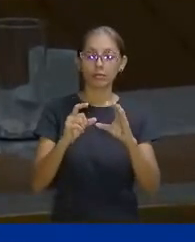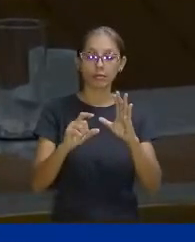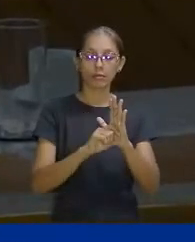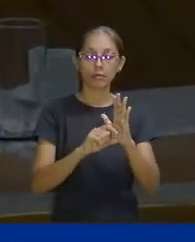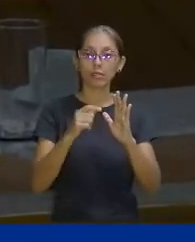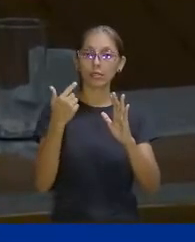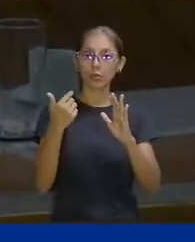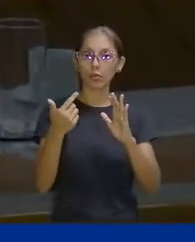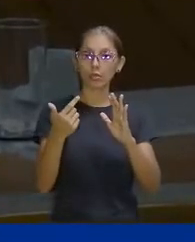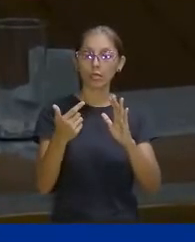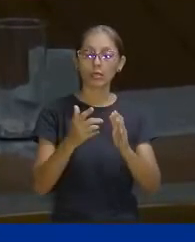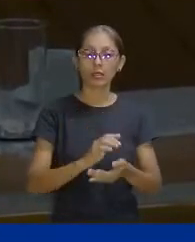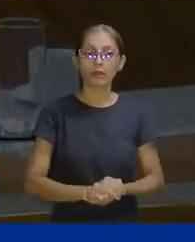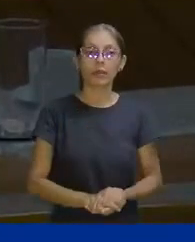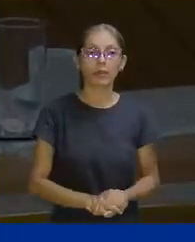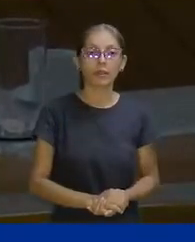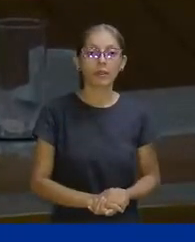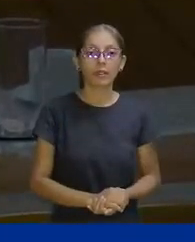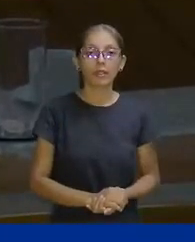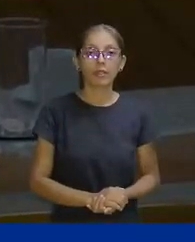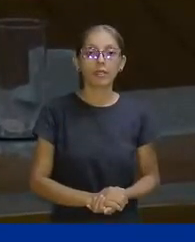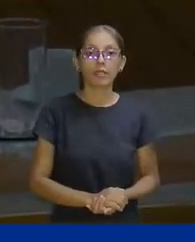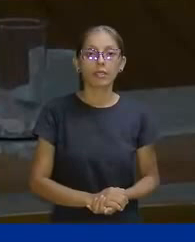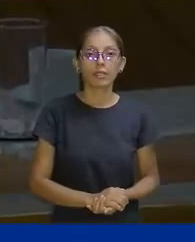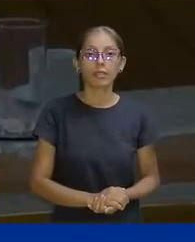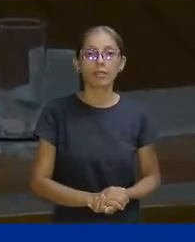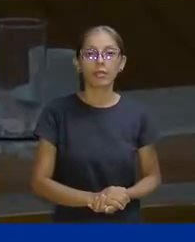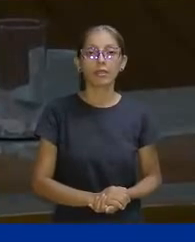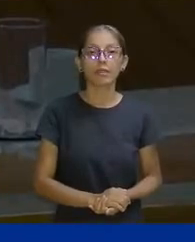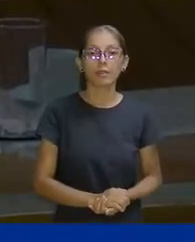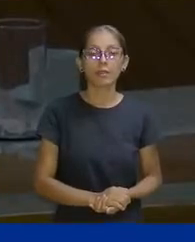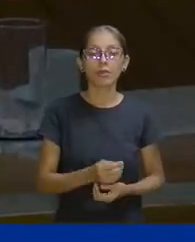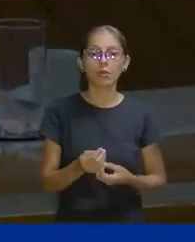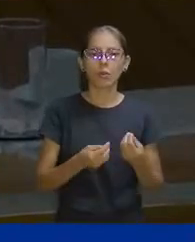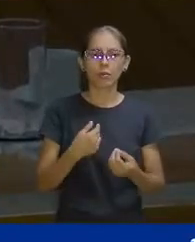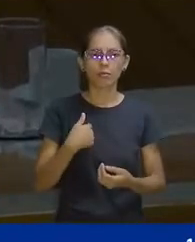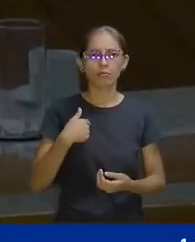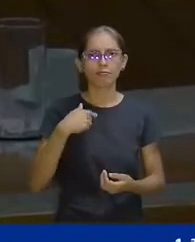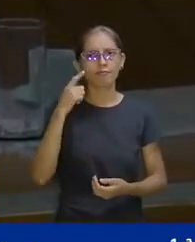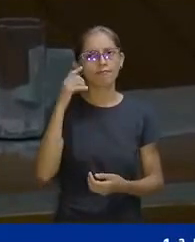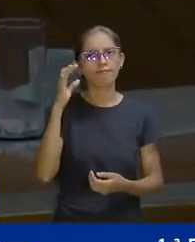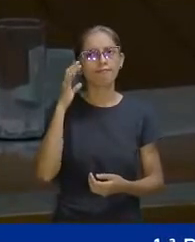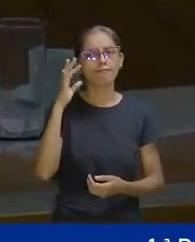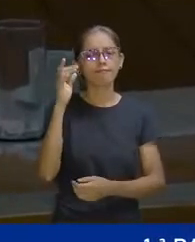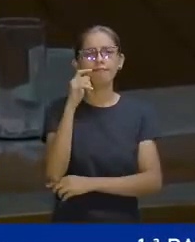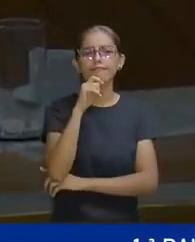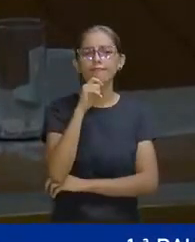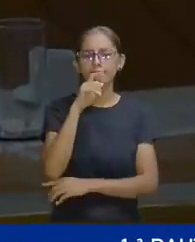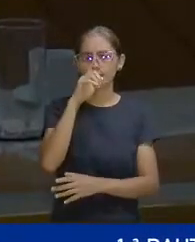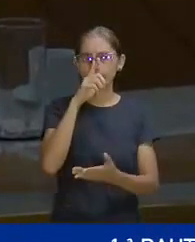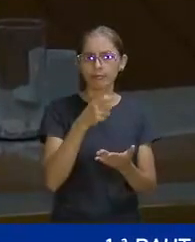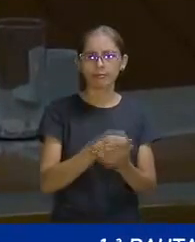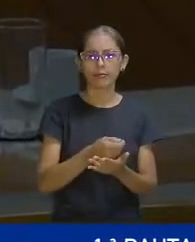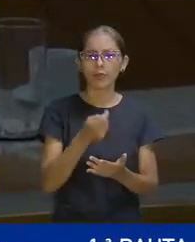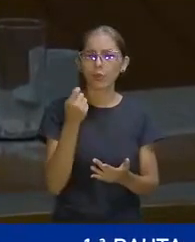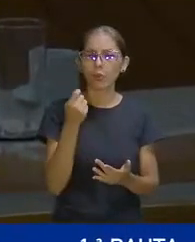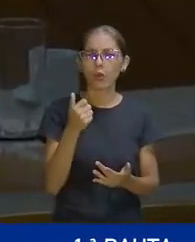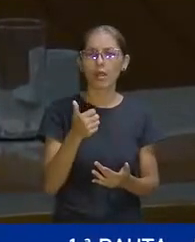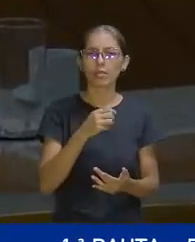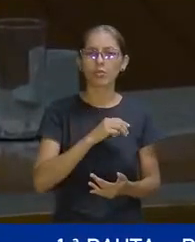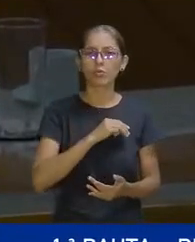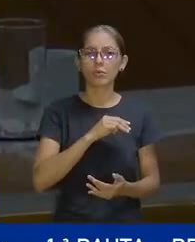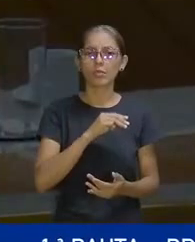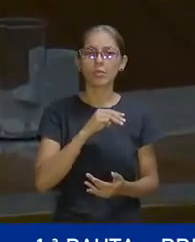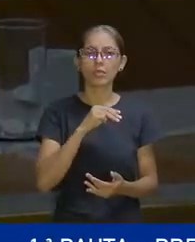quase certeza que Sua Excelência, o eminente ministro, ele foi induzido a acreditar no seguinte,